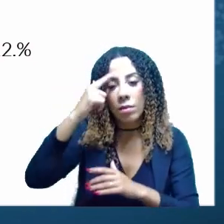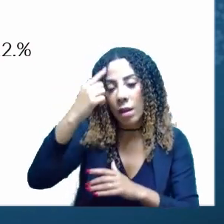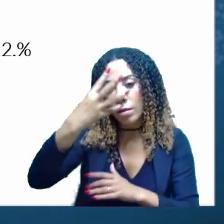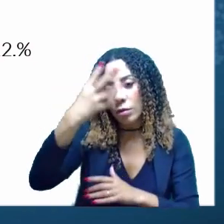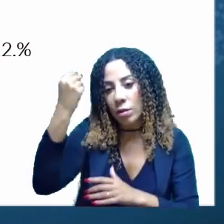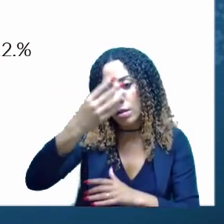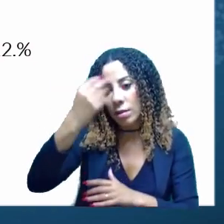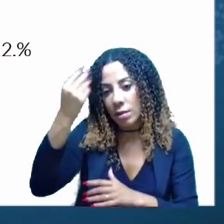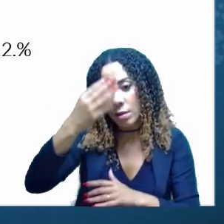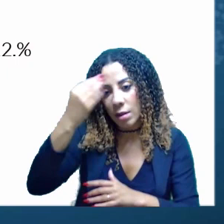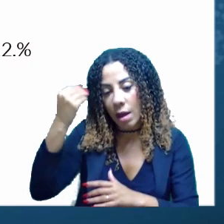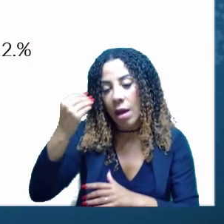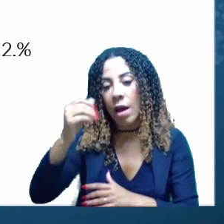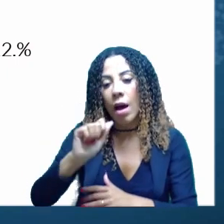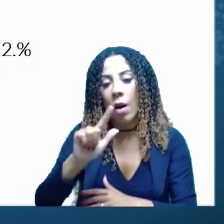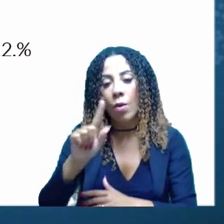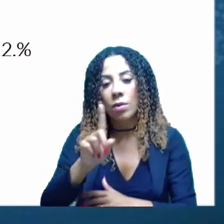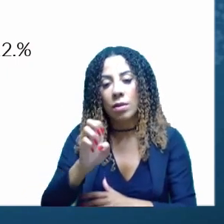difícil e